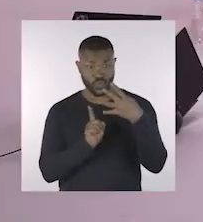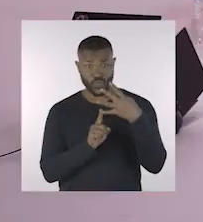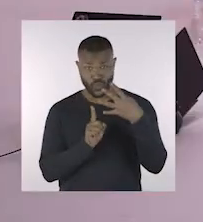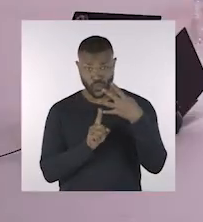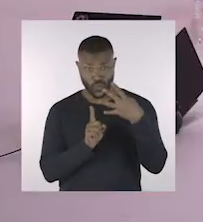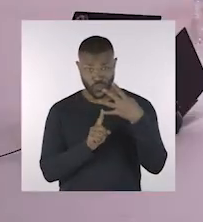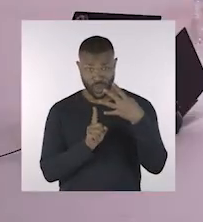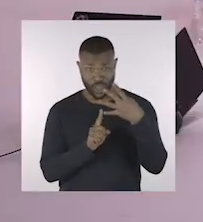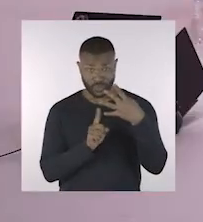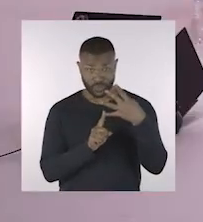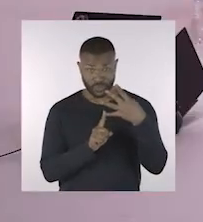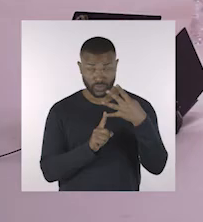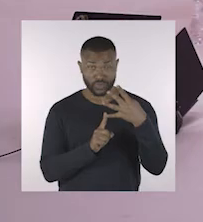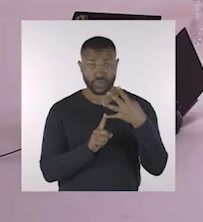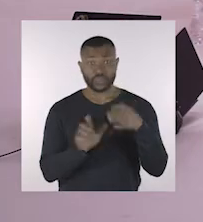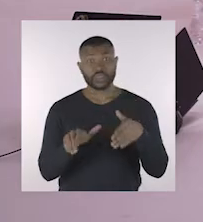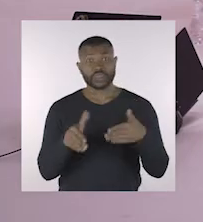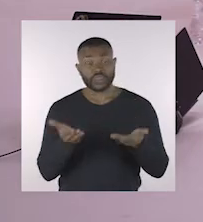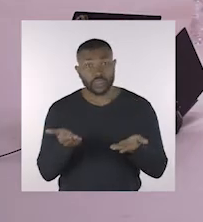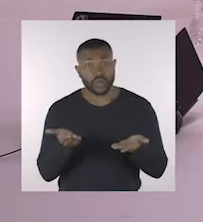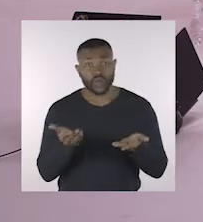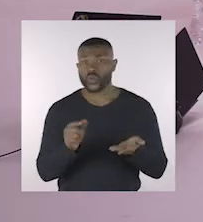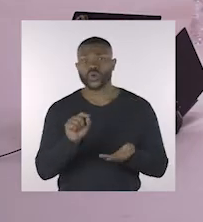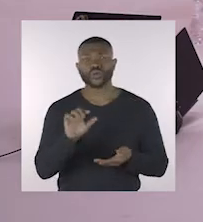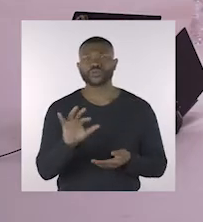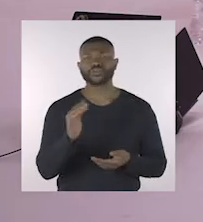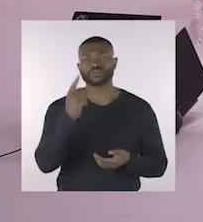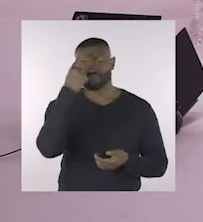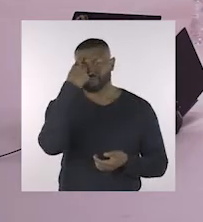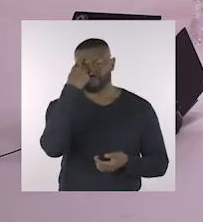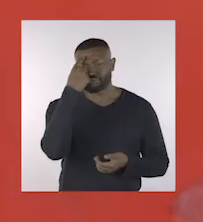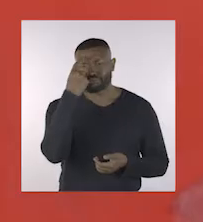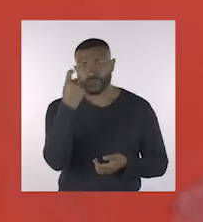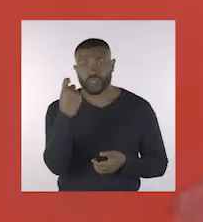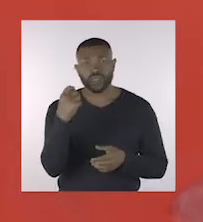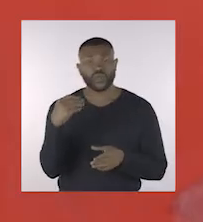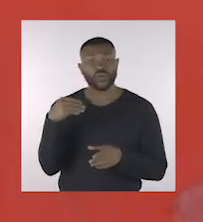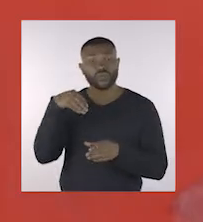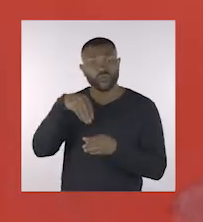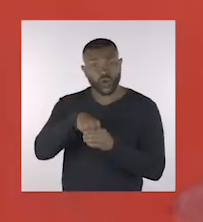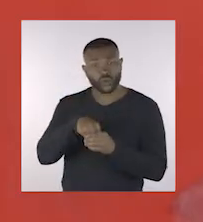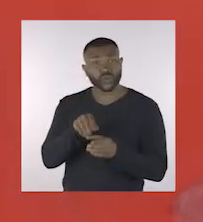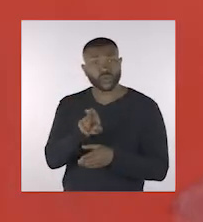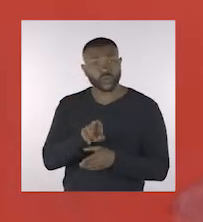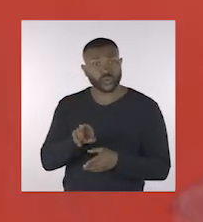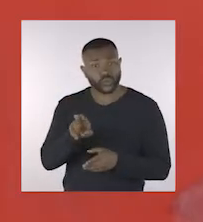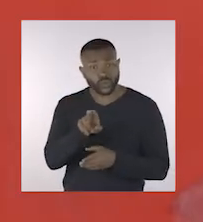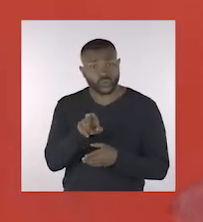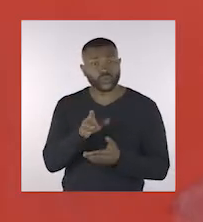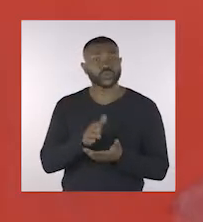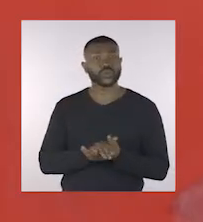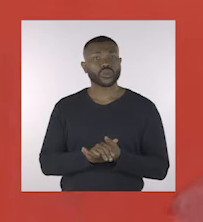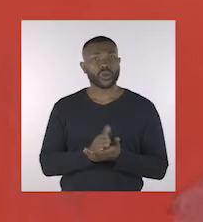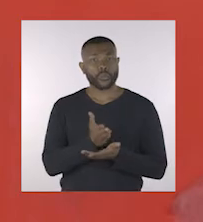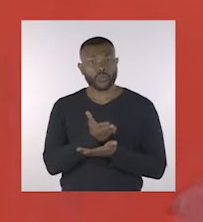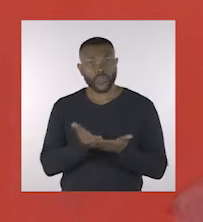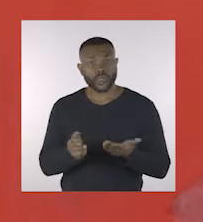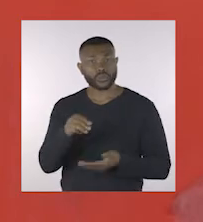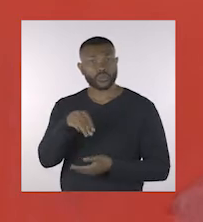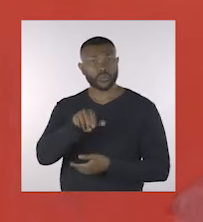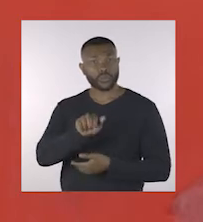em quarto e ela e ela perde para o ir aí teve a ideia do voto útil a Marta perde para o